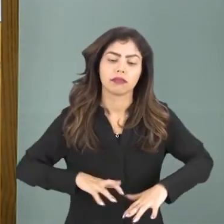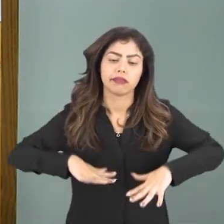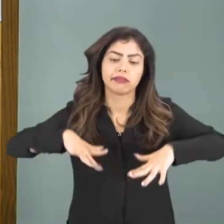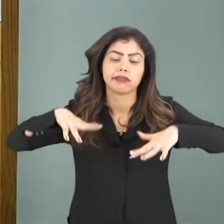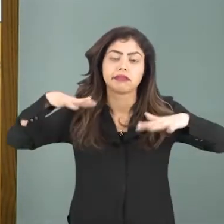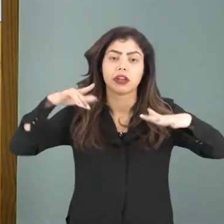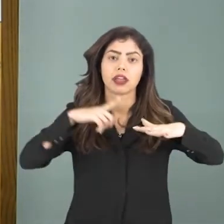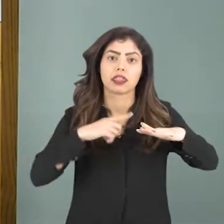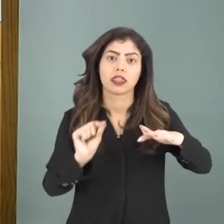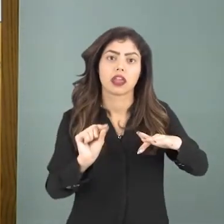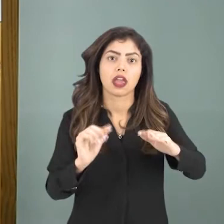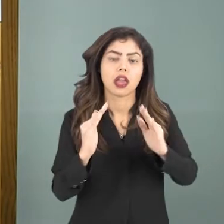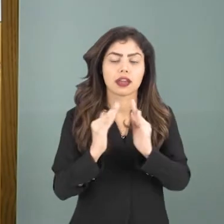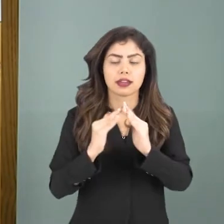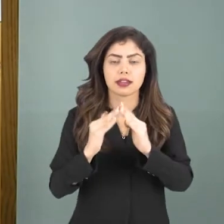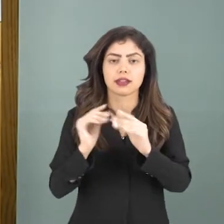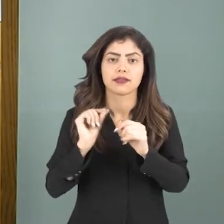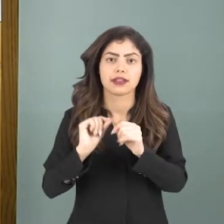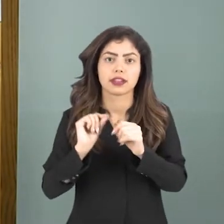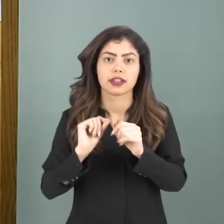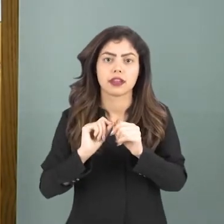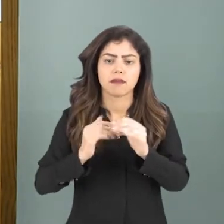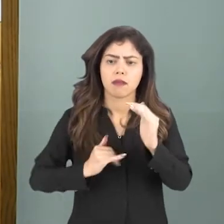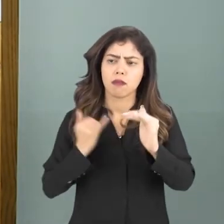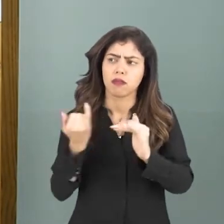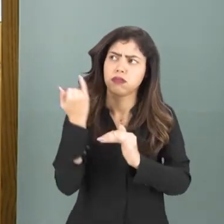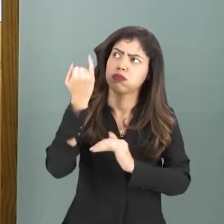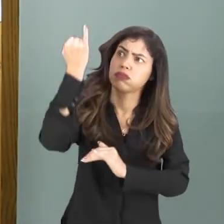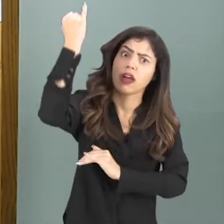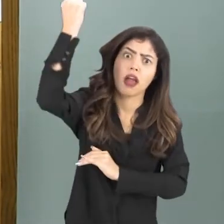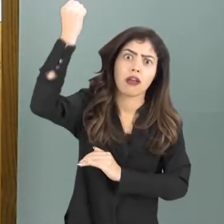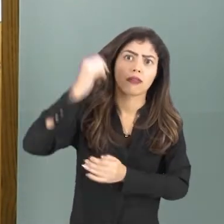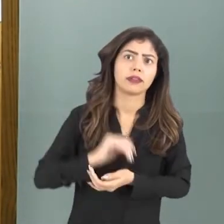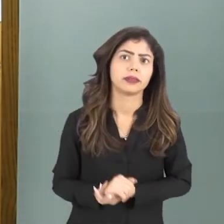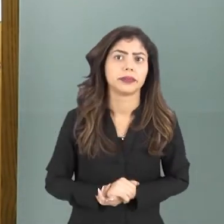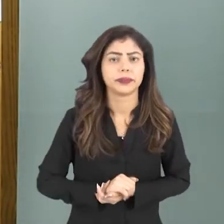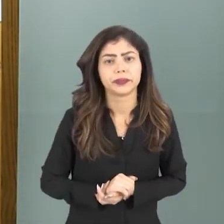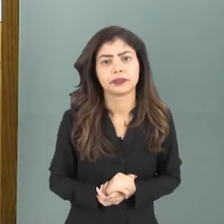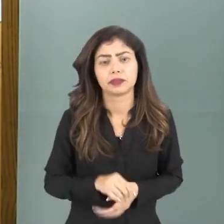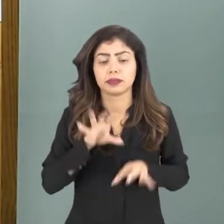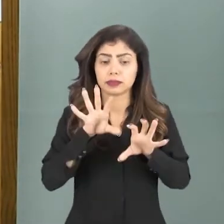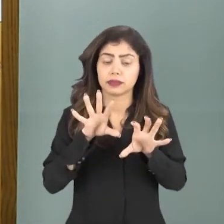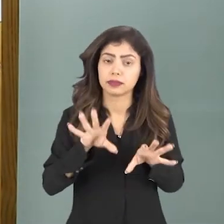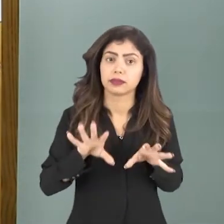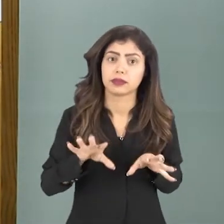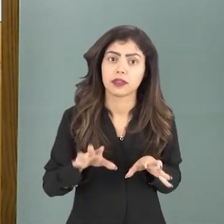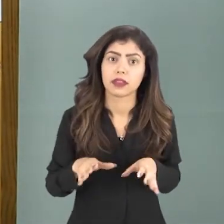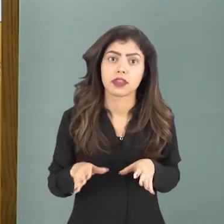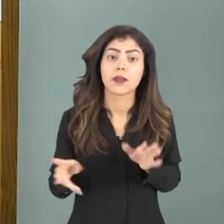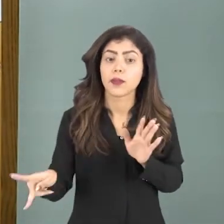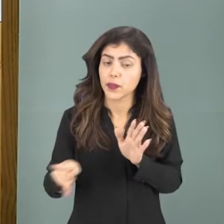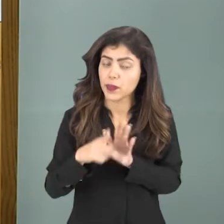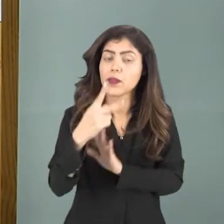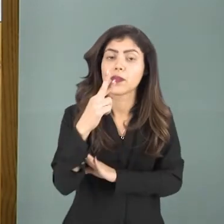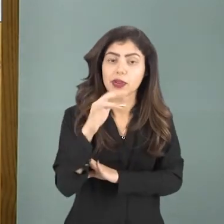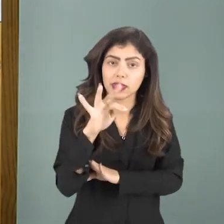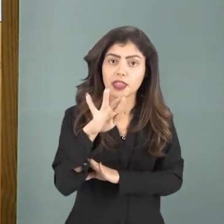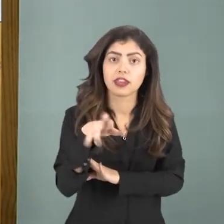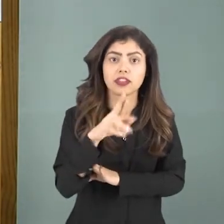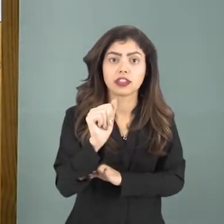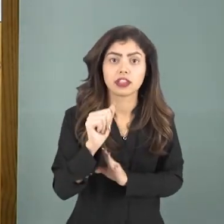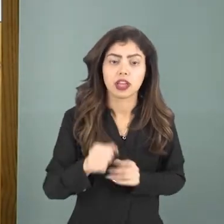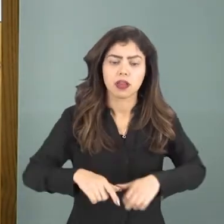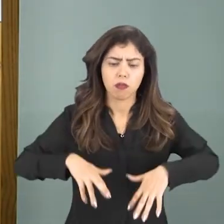ocorre alagação, então as casas são construídas bem altas, lá em cima, que assim a moradia fica